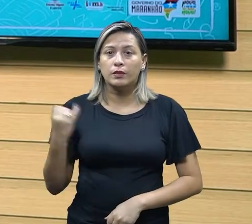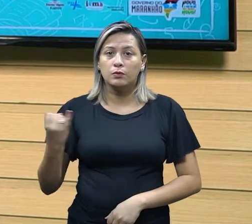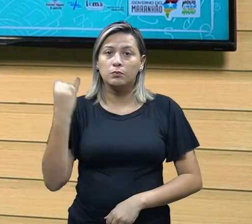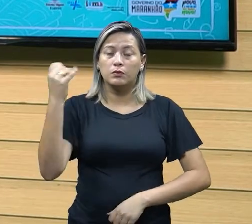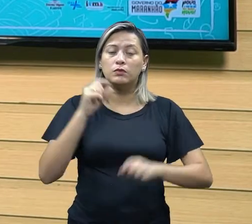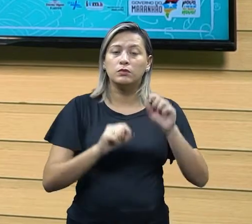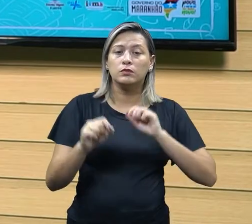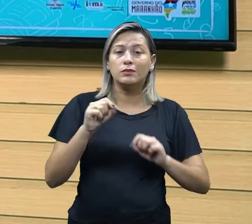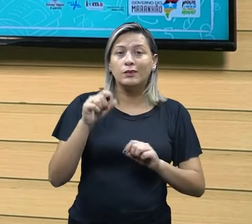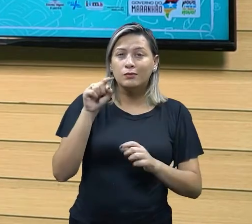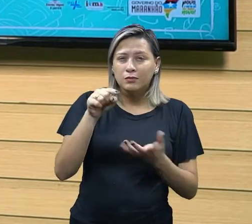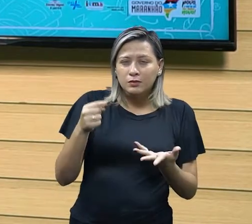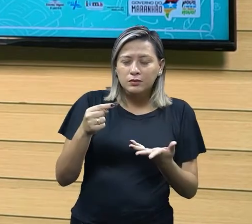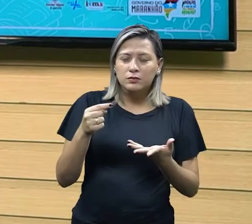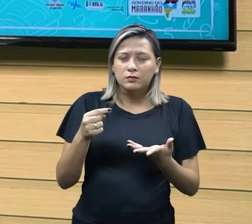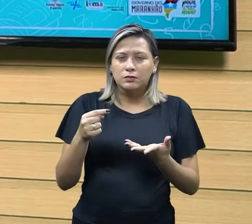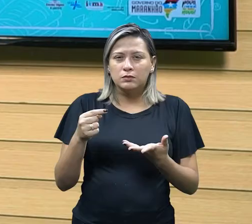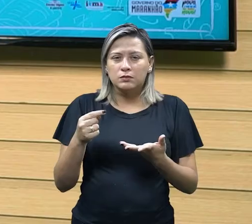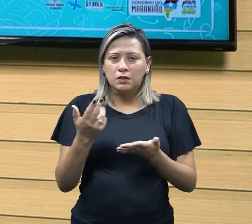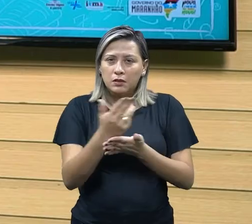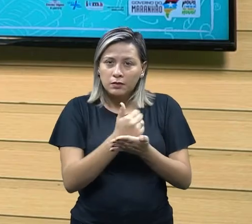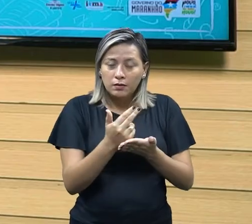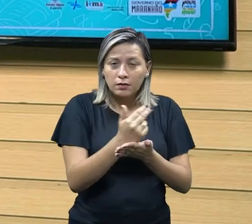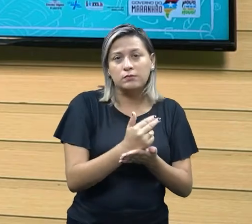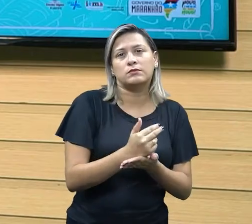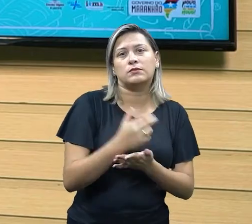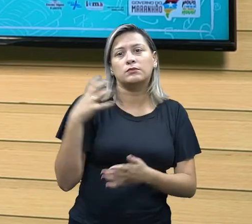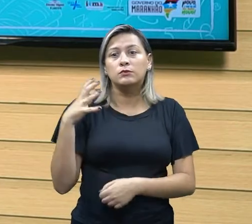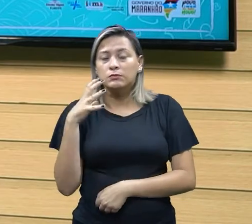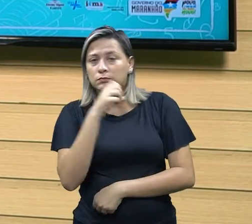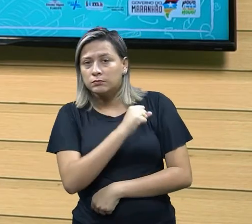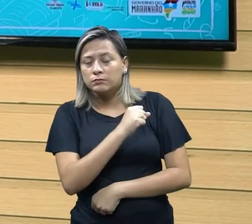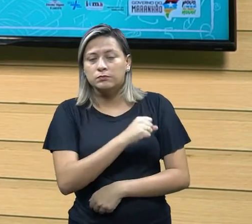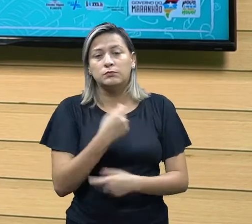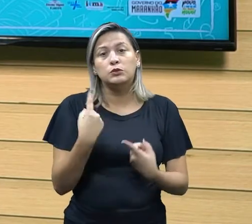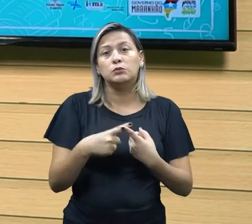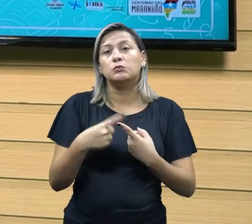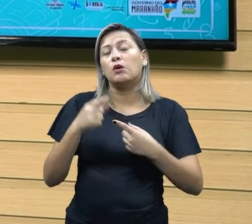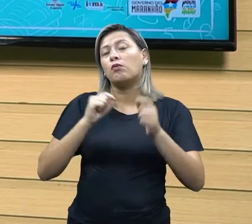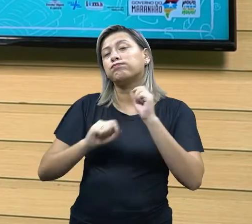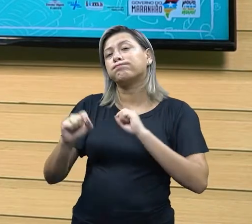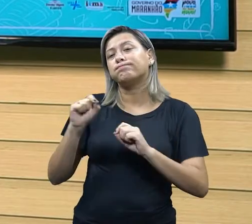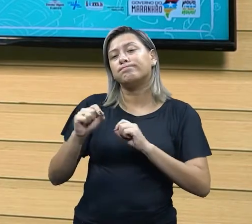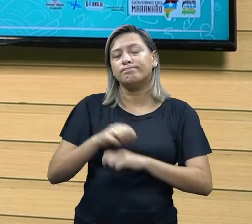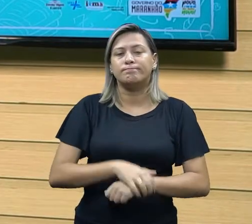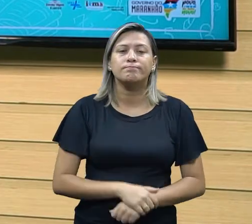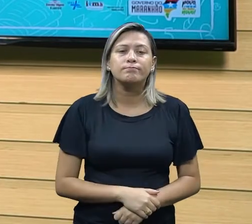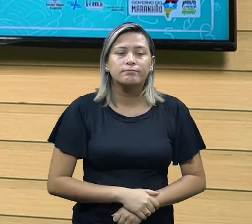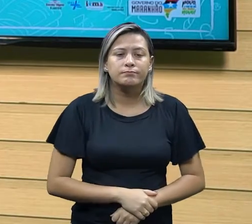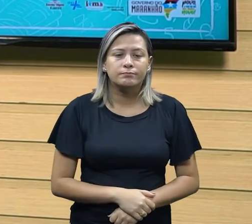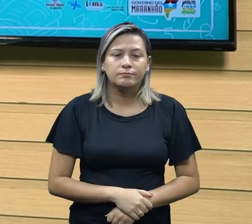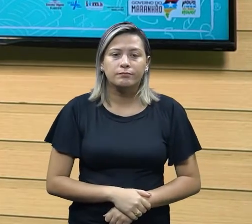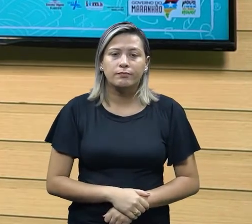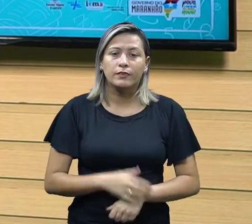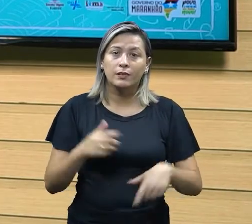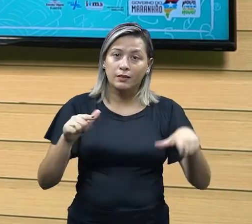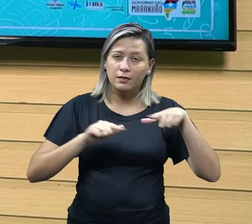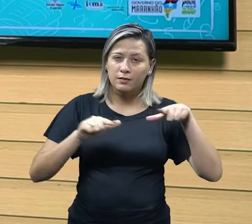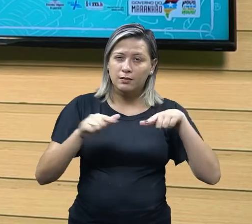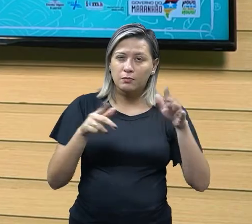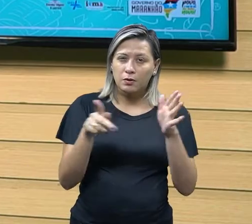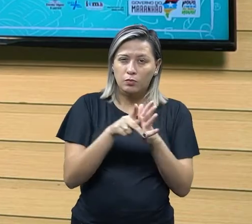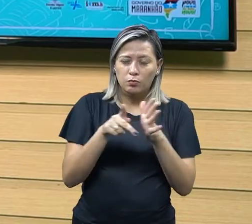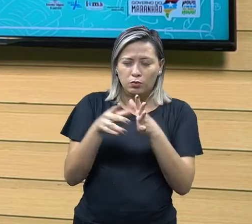você conseguir fazer esse tipo de trabalho rápido, porque como